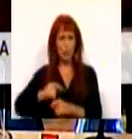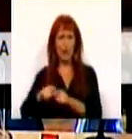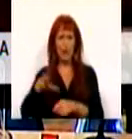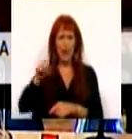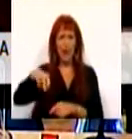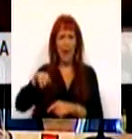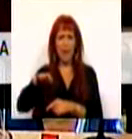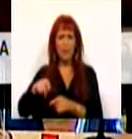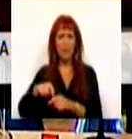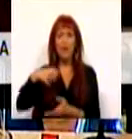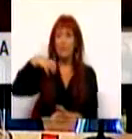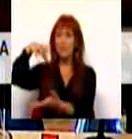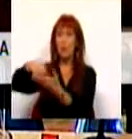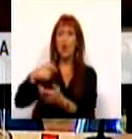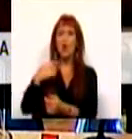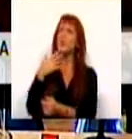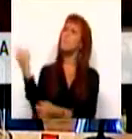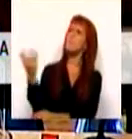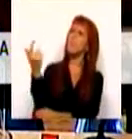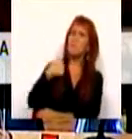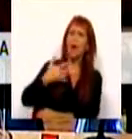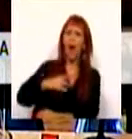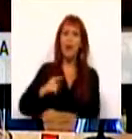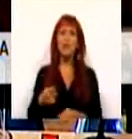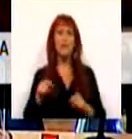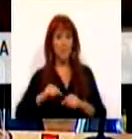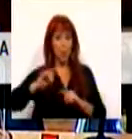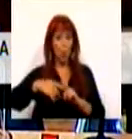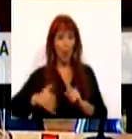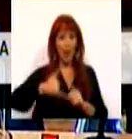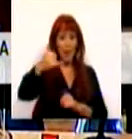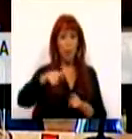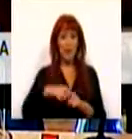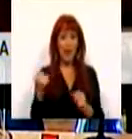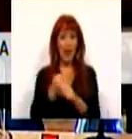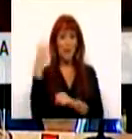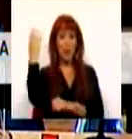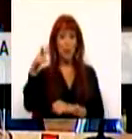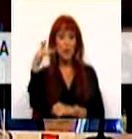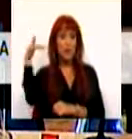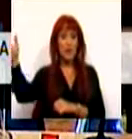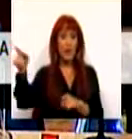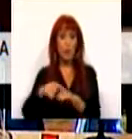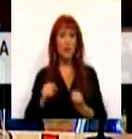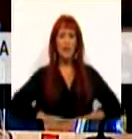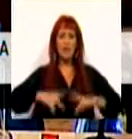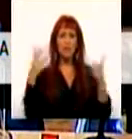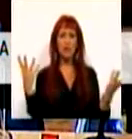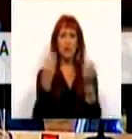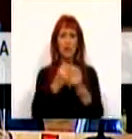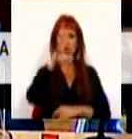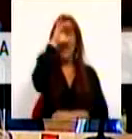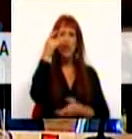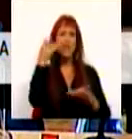de instalações que pretendemos de excelência. Também no próximo ano, numa habitação cultural externa que desenvolvemos com o Ministério dos